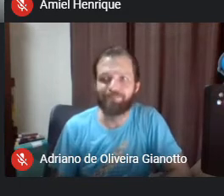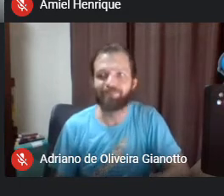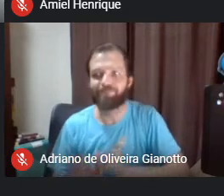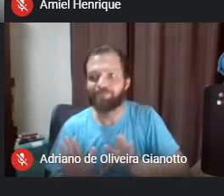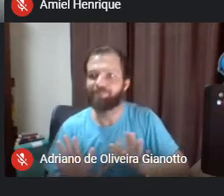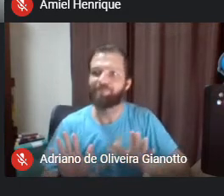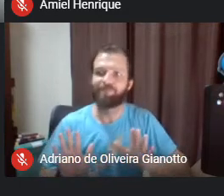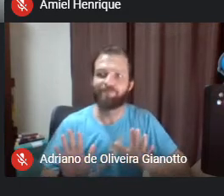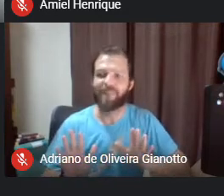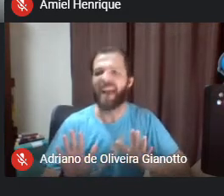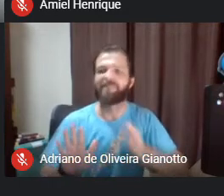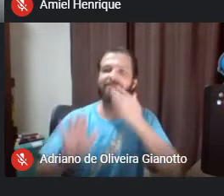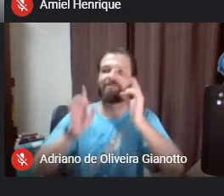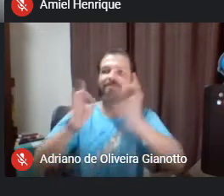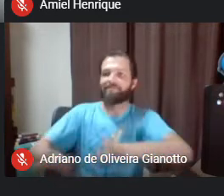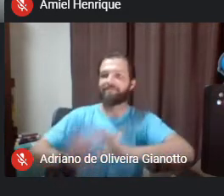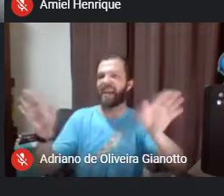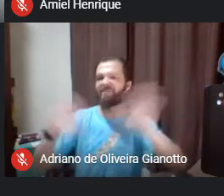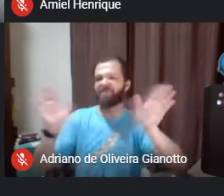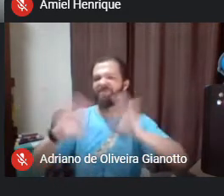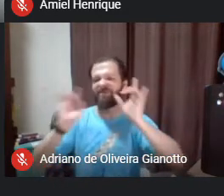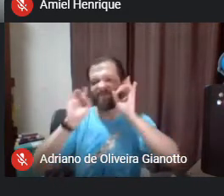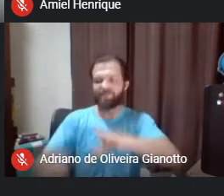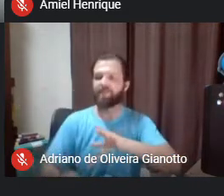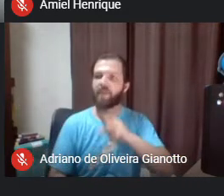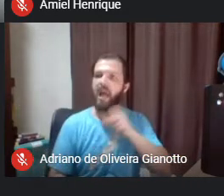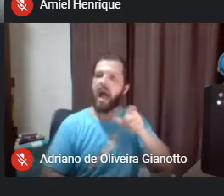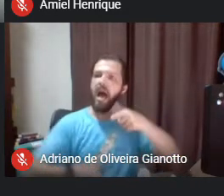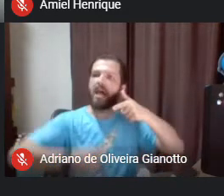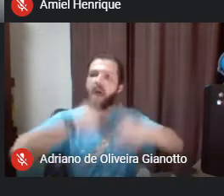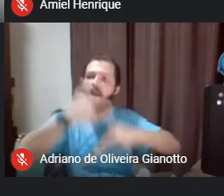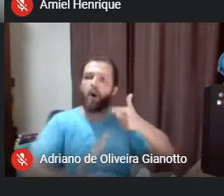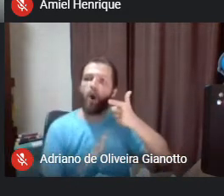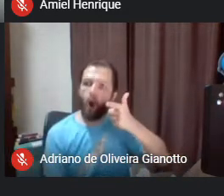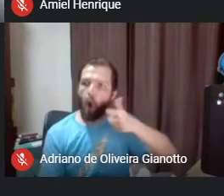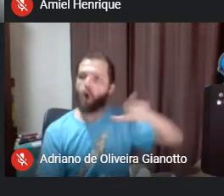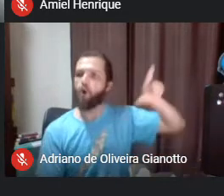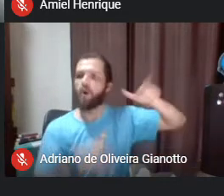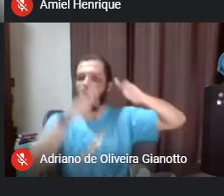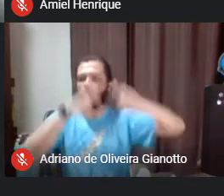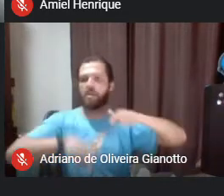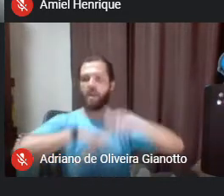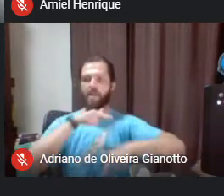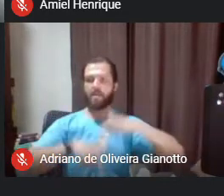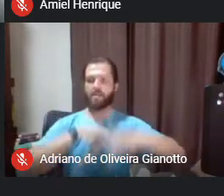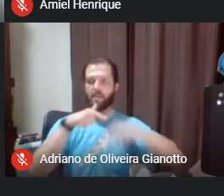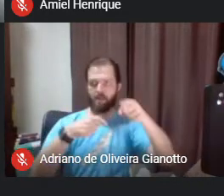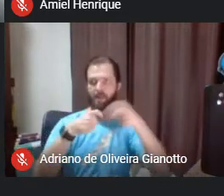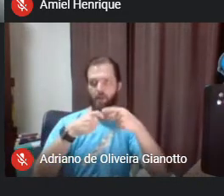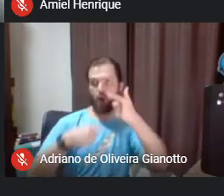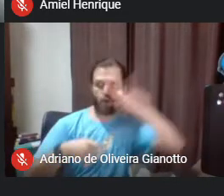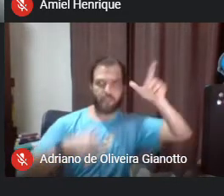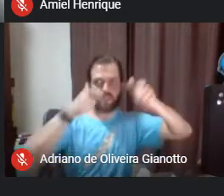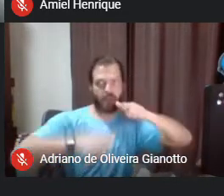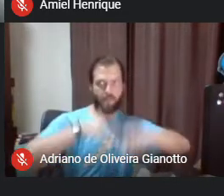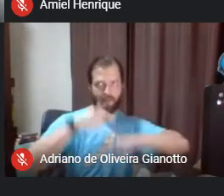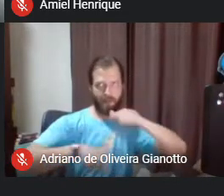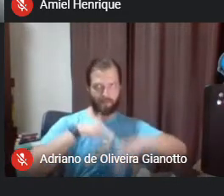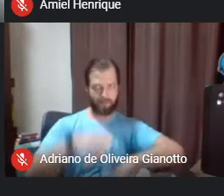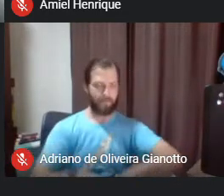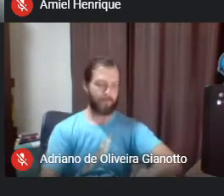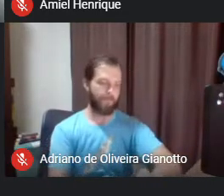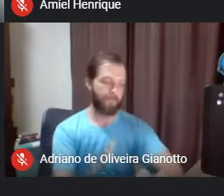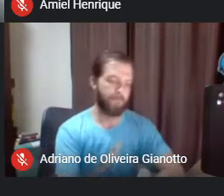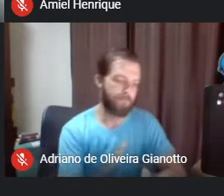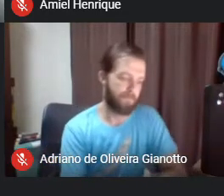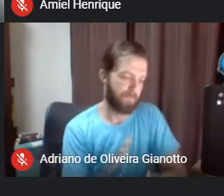de sinais. E ficou meio assim, aí acabou abandonando, né, e começou a trabalhar em outro local,